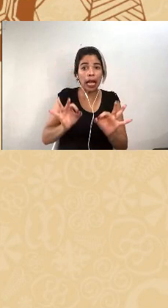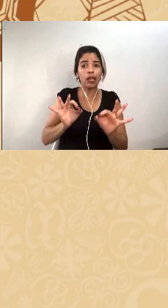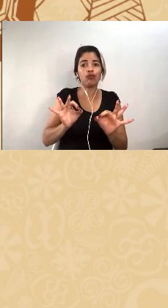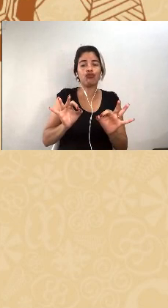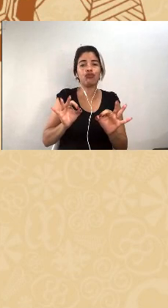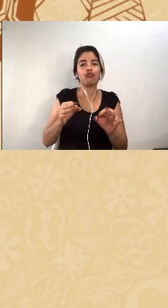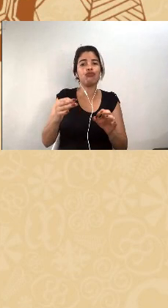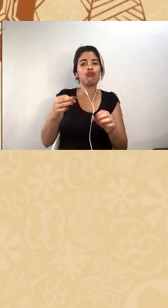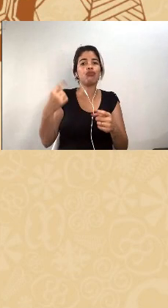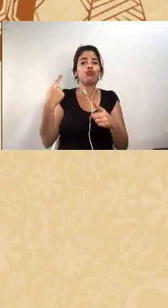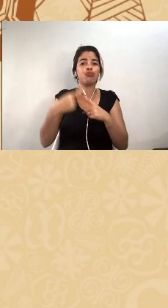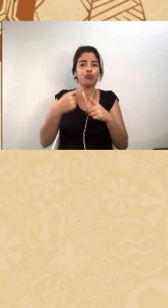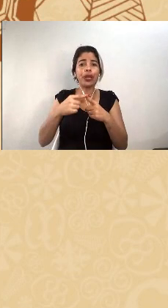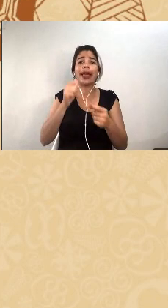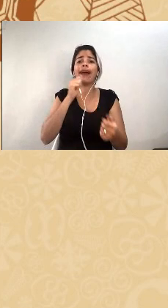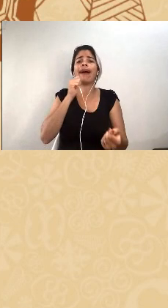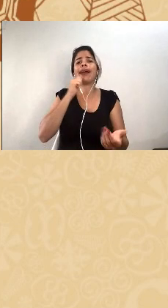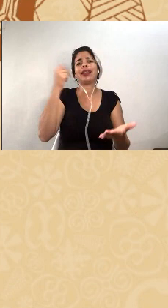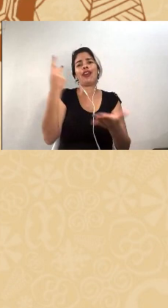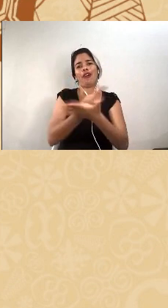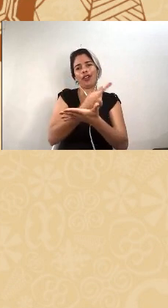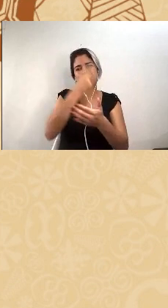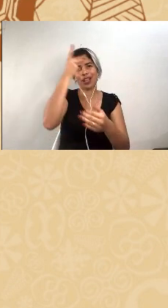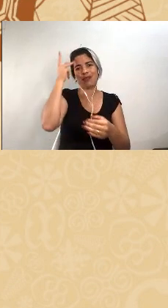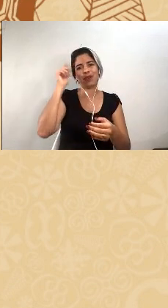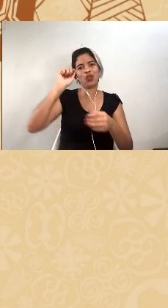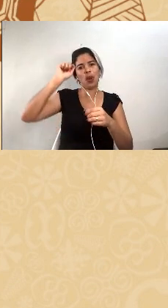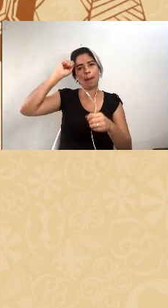porque isso ainda acontece com as pessoas negras.